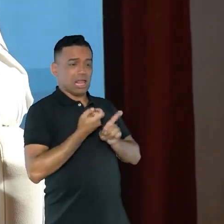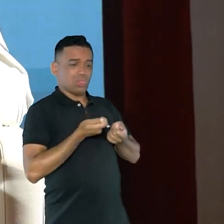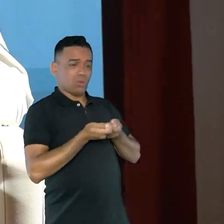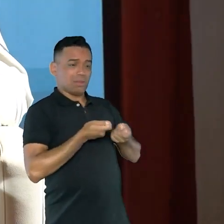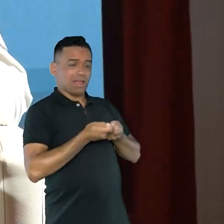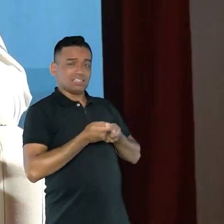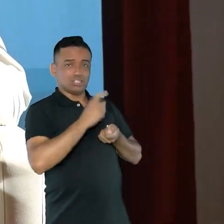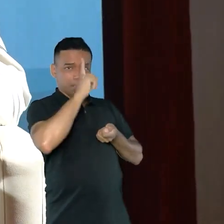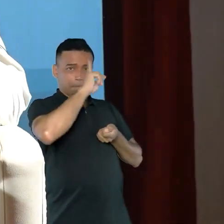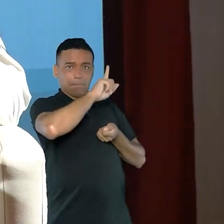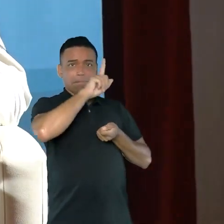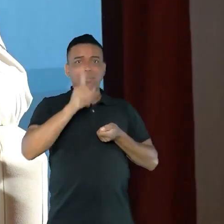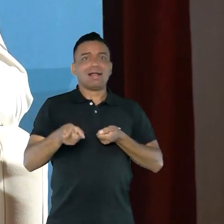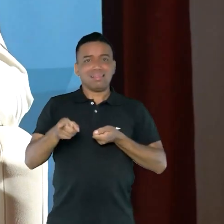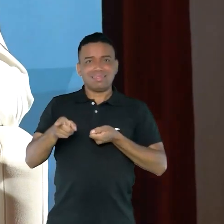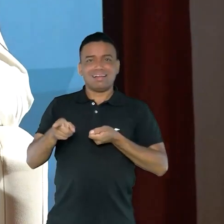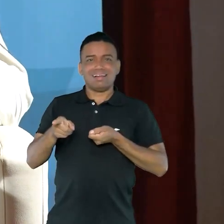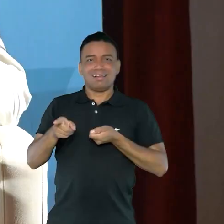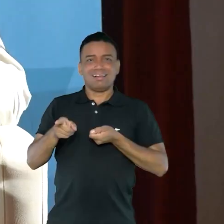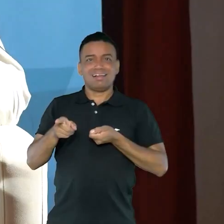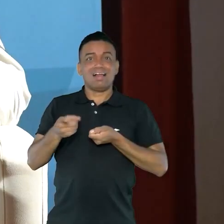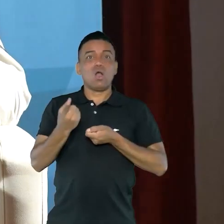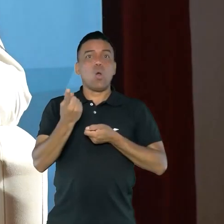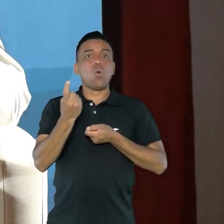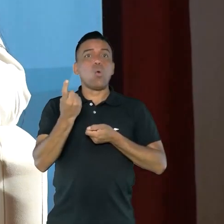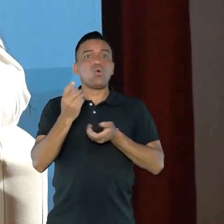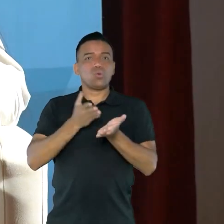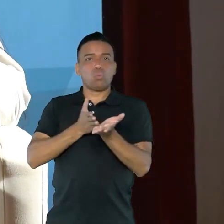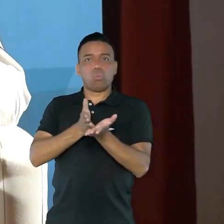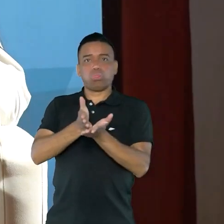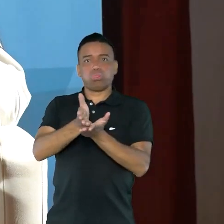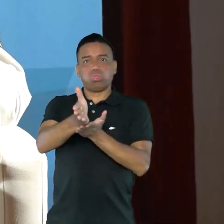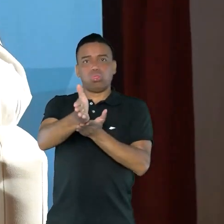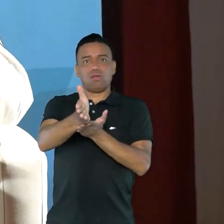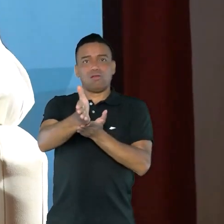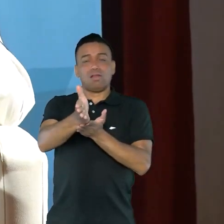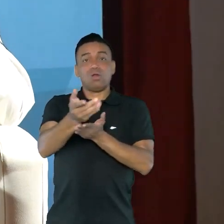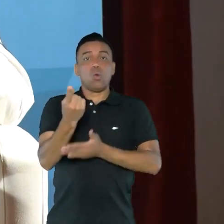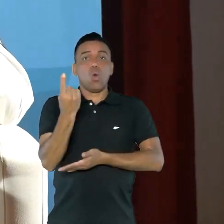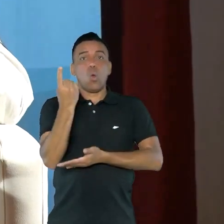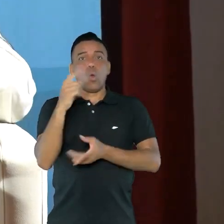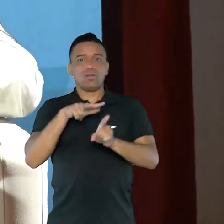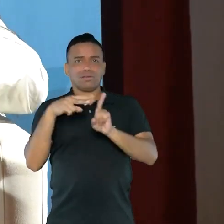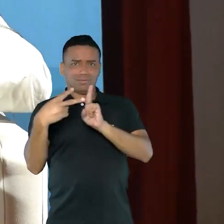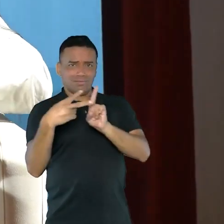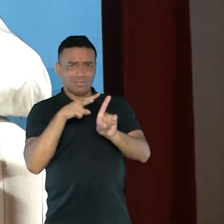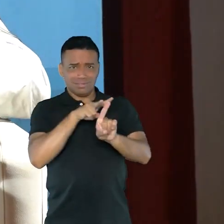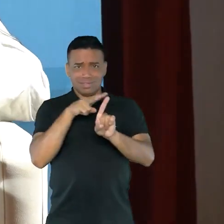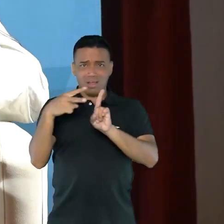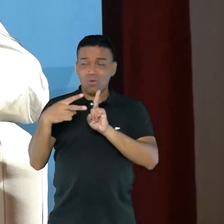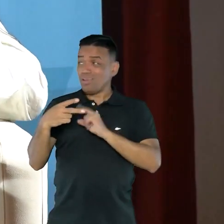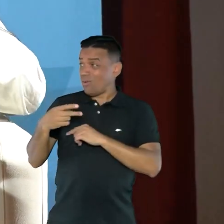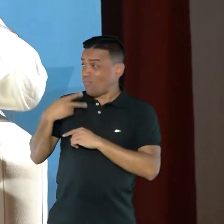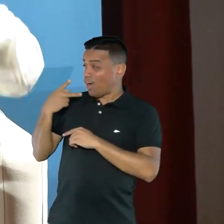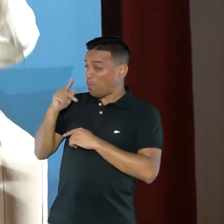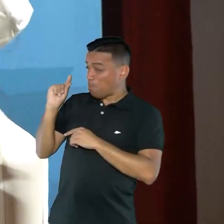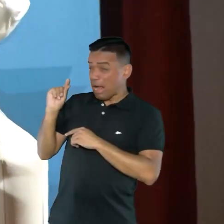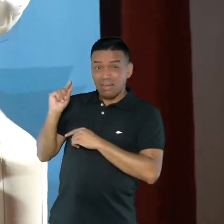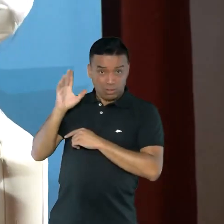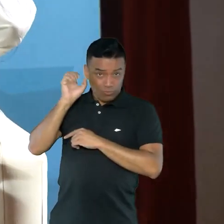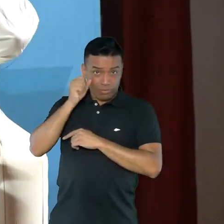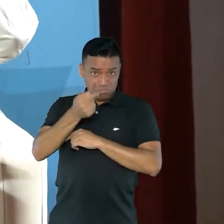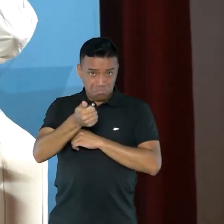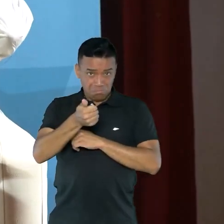vezes coloca como um único caminho, né? Como uma única perspectiva. Vocês estão me ouvindo bem? Que às vezes eu falo meio baixinho, vocês me